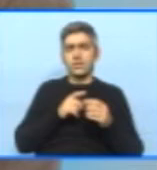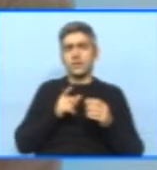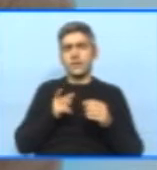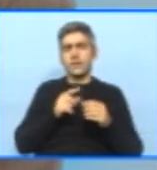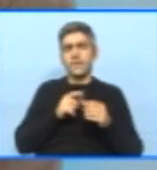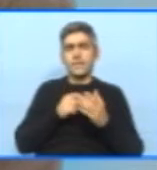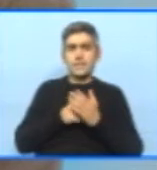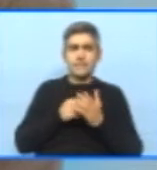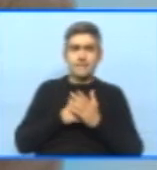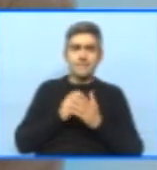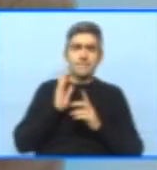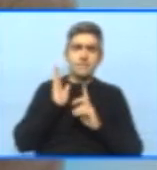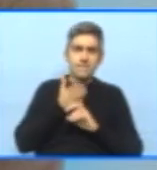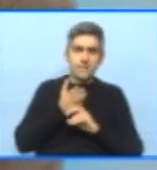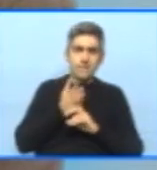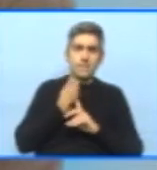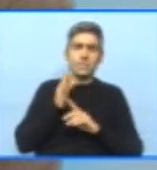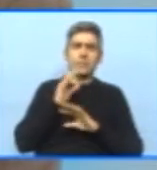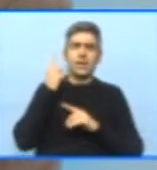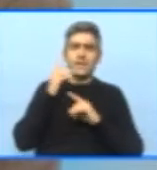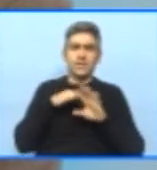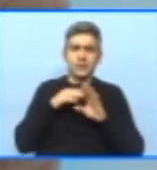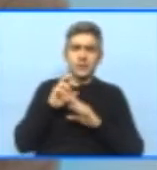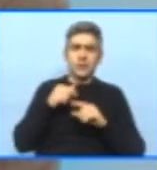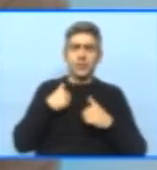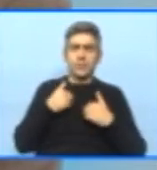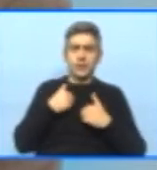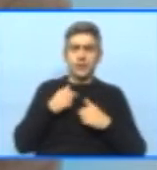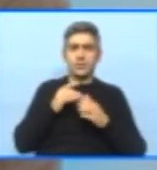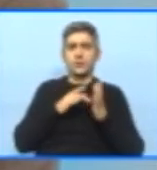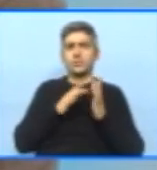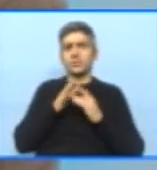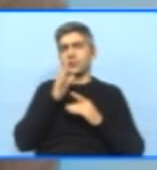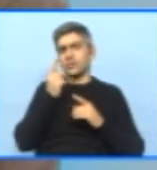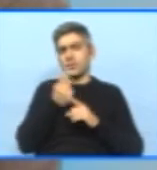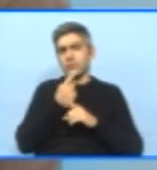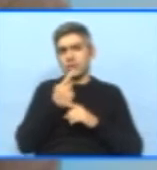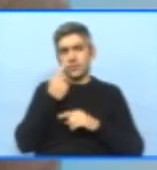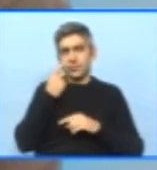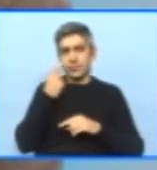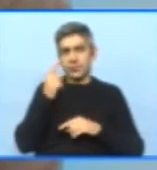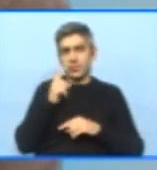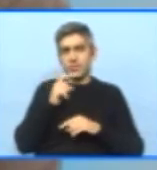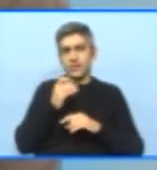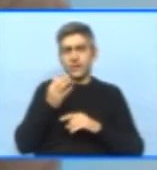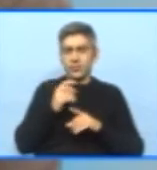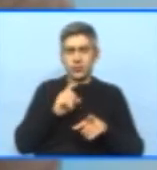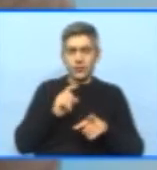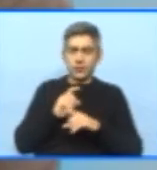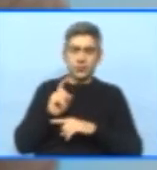está a pagar um castigo feito por alguém ou por ele mesmo. E Jesus diz uma coisa que é extraordinária. Não foi por nada